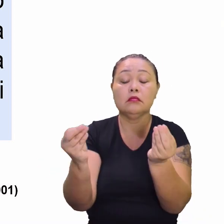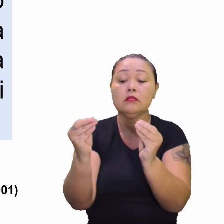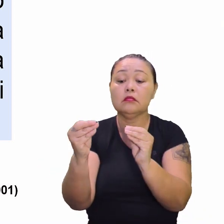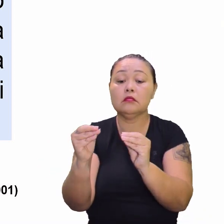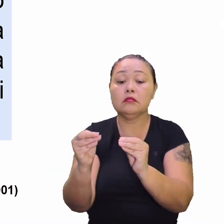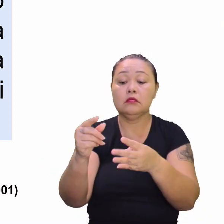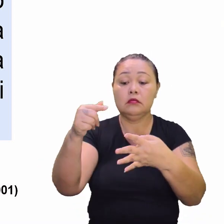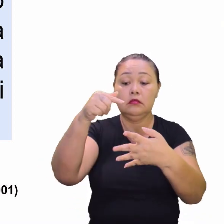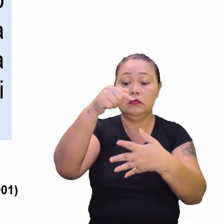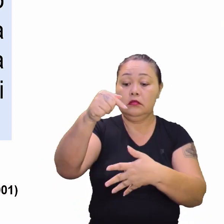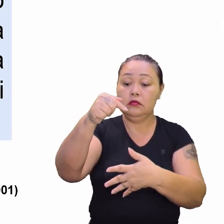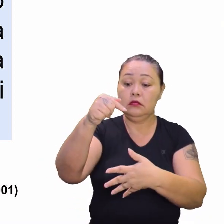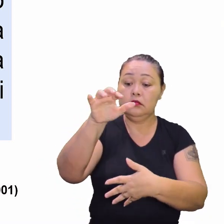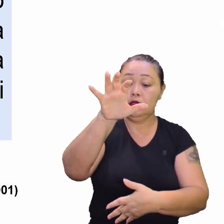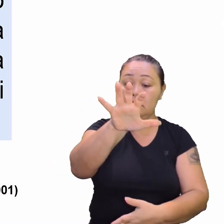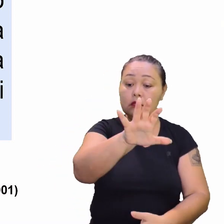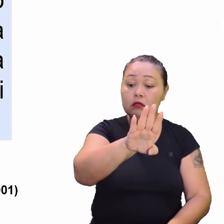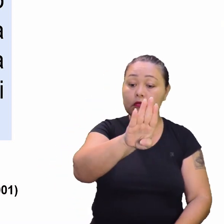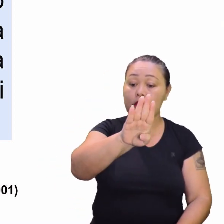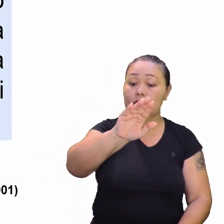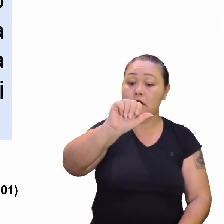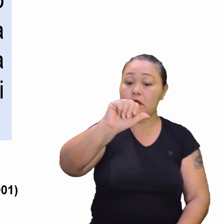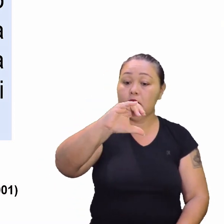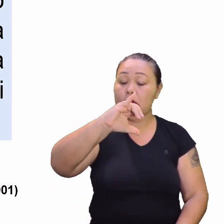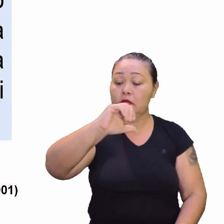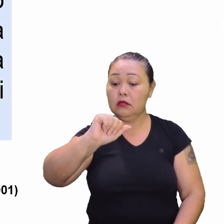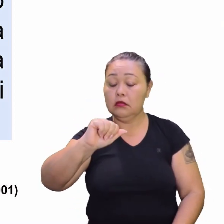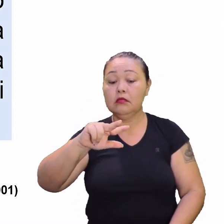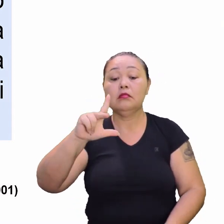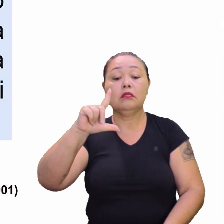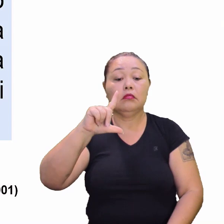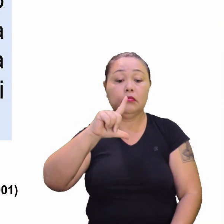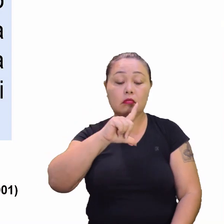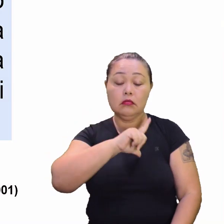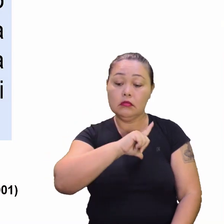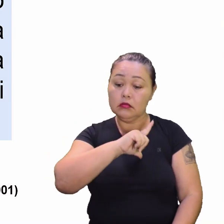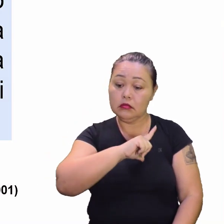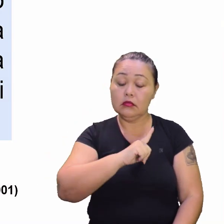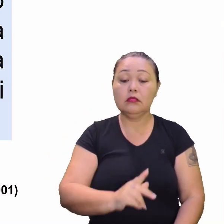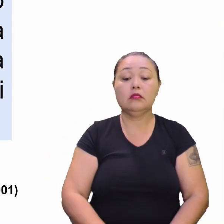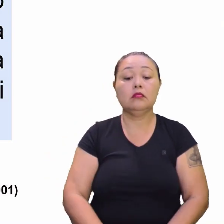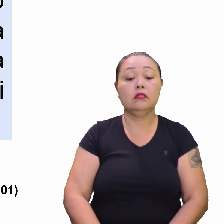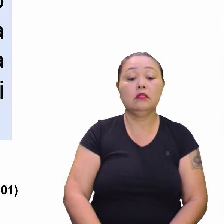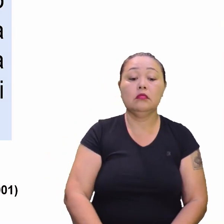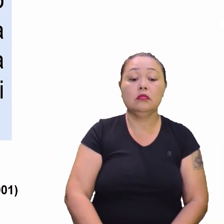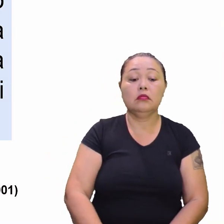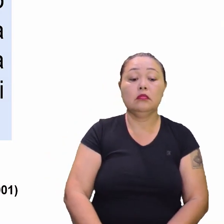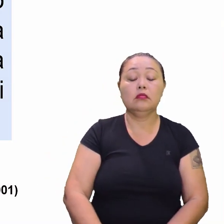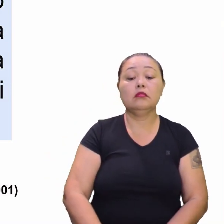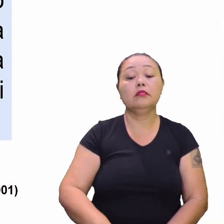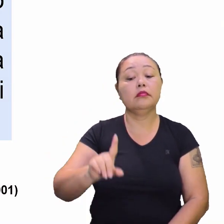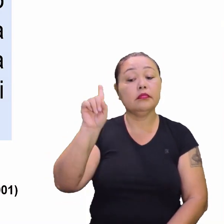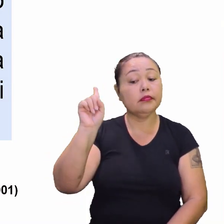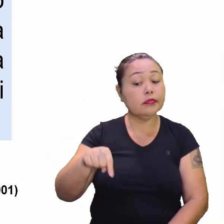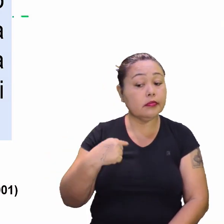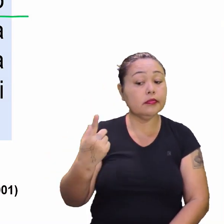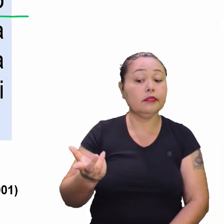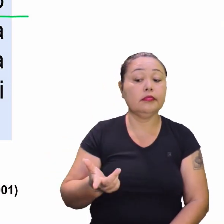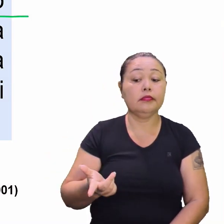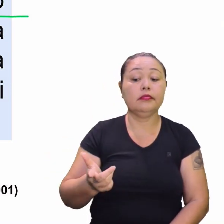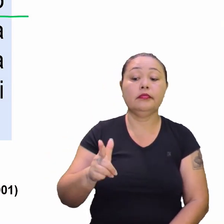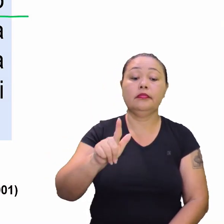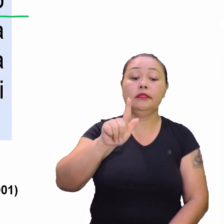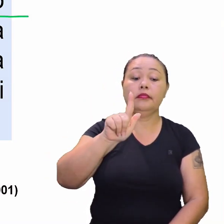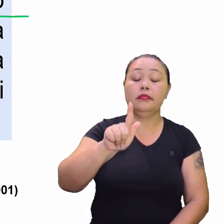formam 7 bacias significativas, ok? Que são